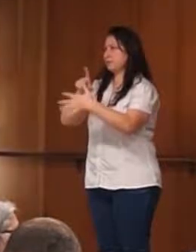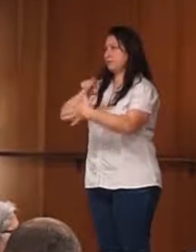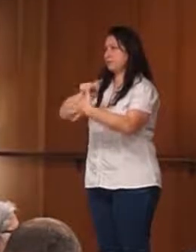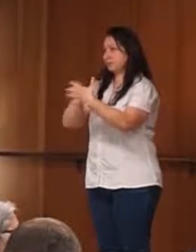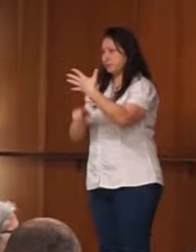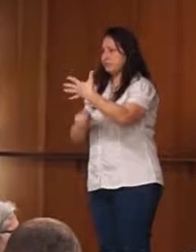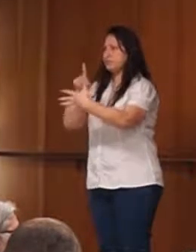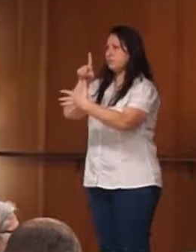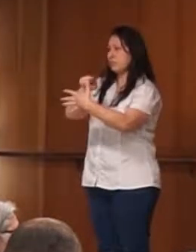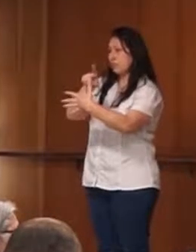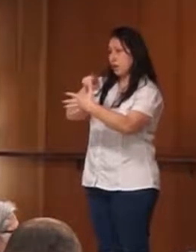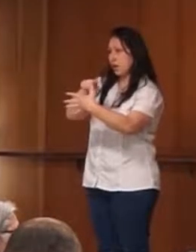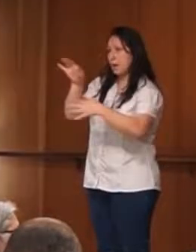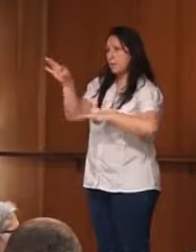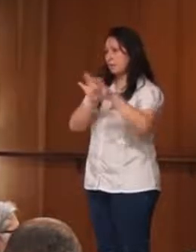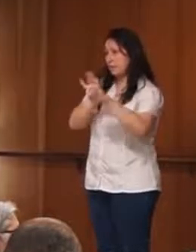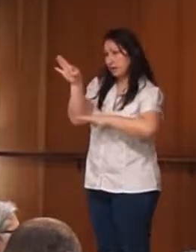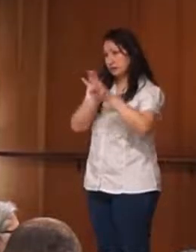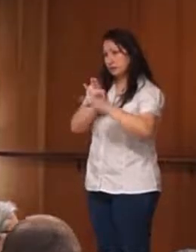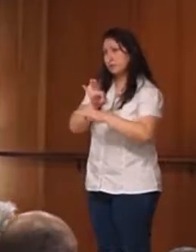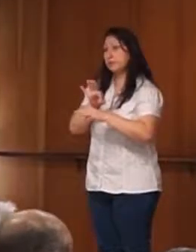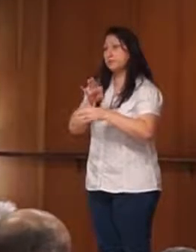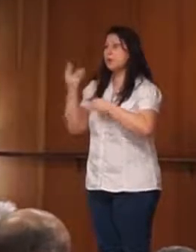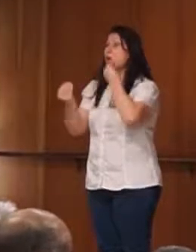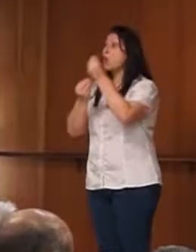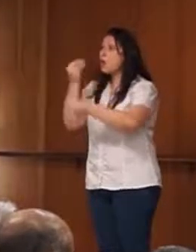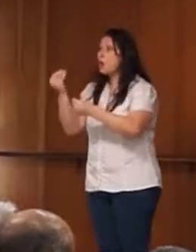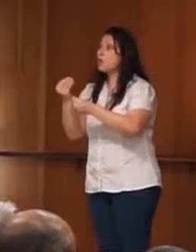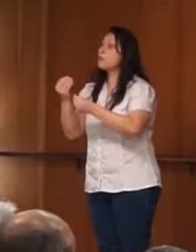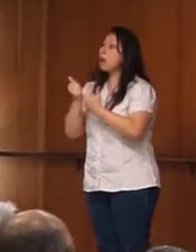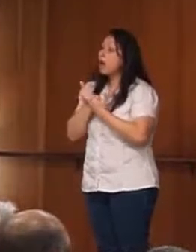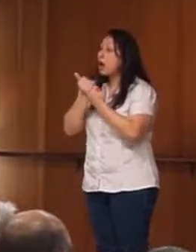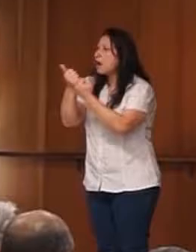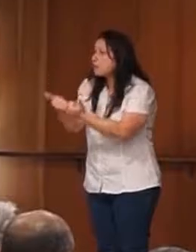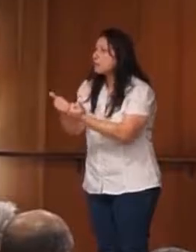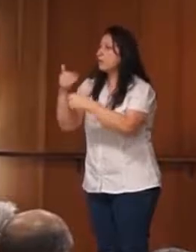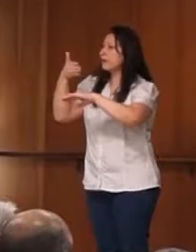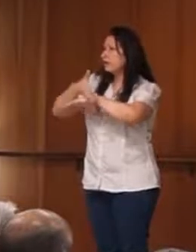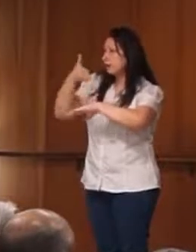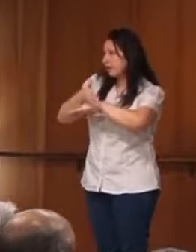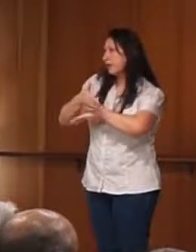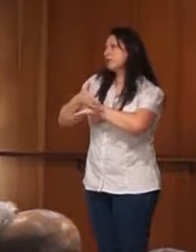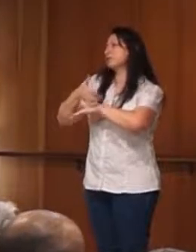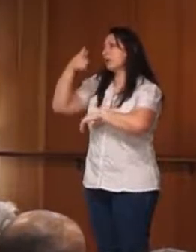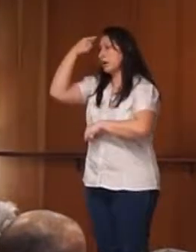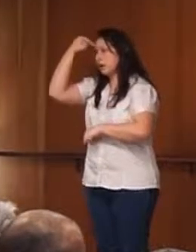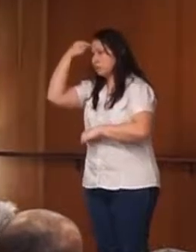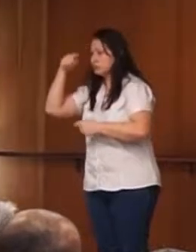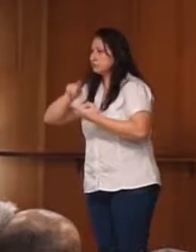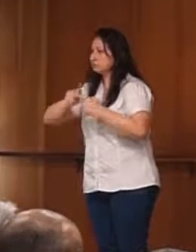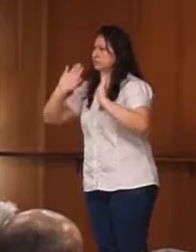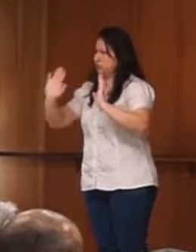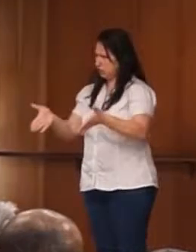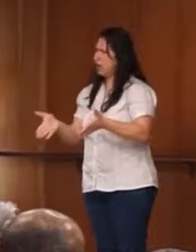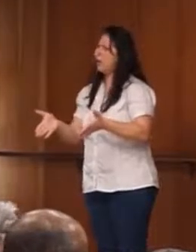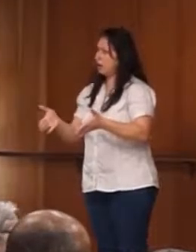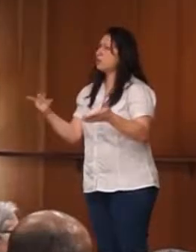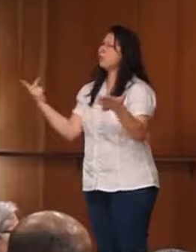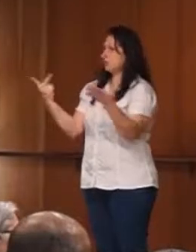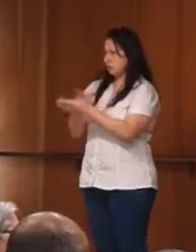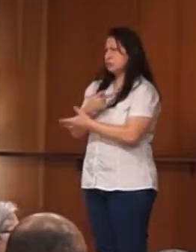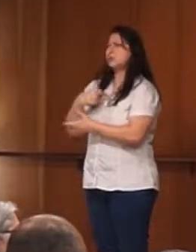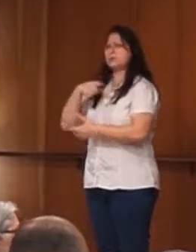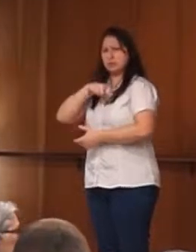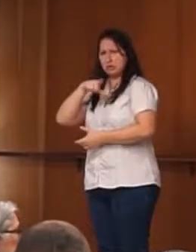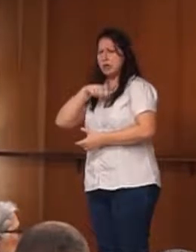preparação, que diz respeito a medidas de apoio ao ingresso na pós-graduação. Já há programas que fazem isso para